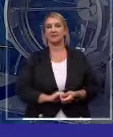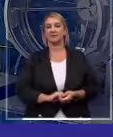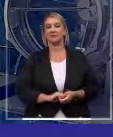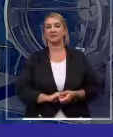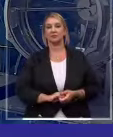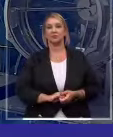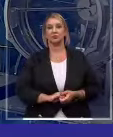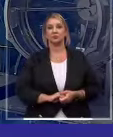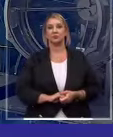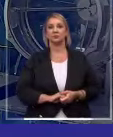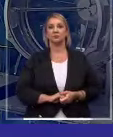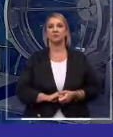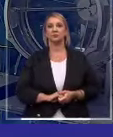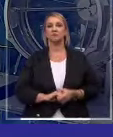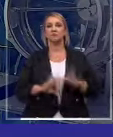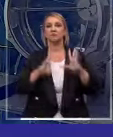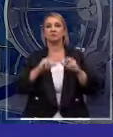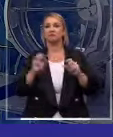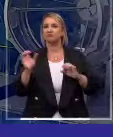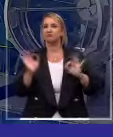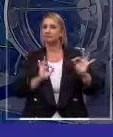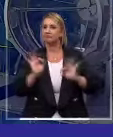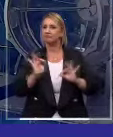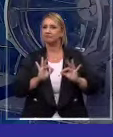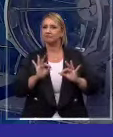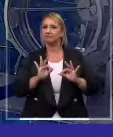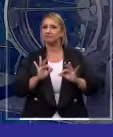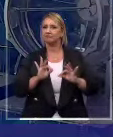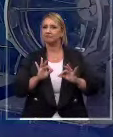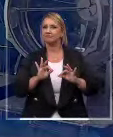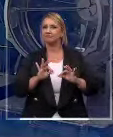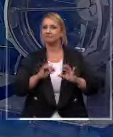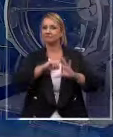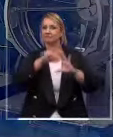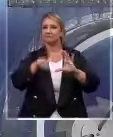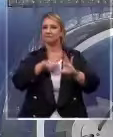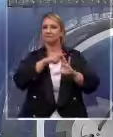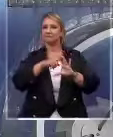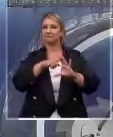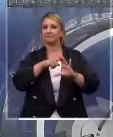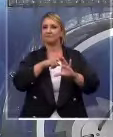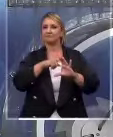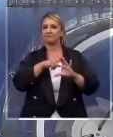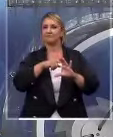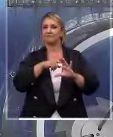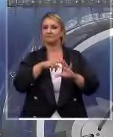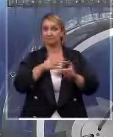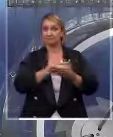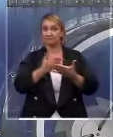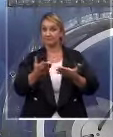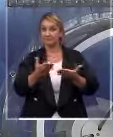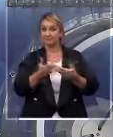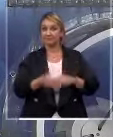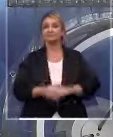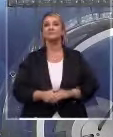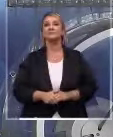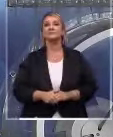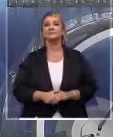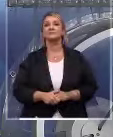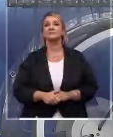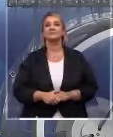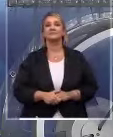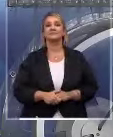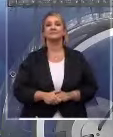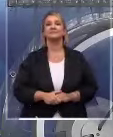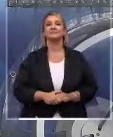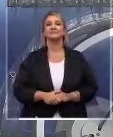R$ 738.526,17. Bom, tudo preparado, globo carregado, bolas posicionadas, vamos ao sorteio?